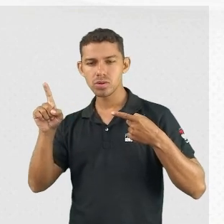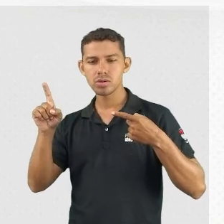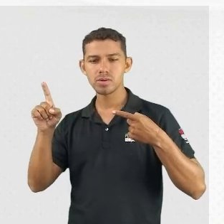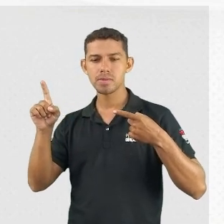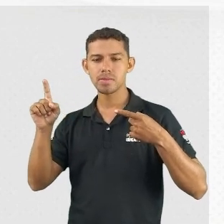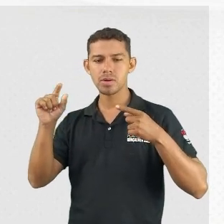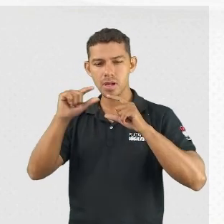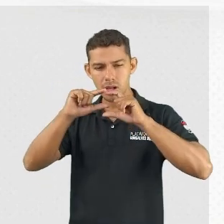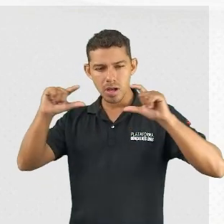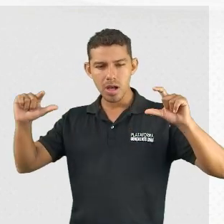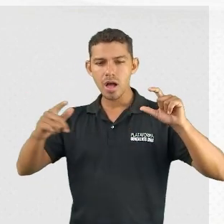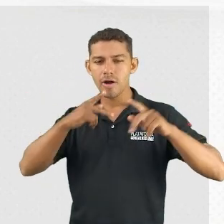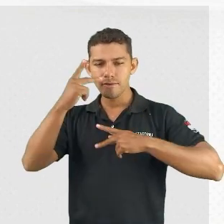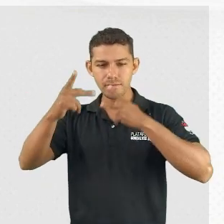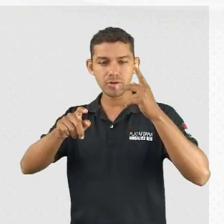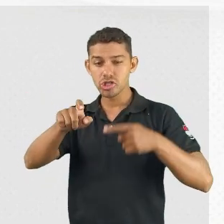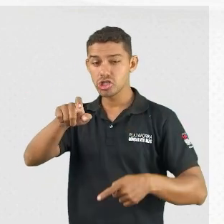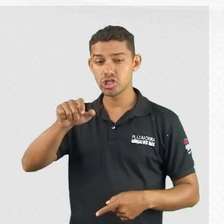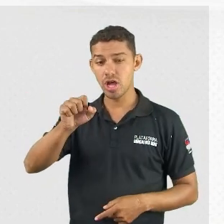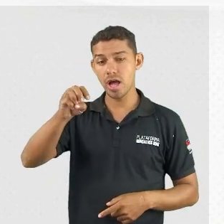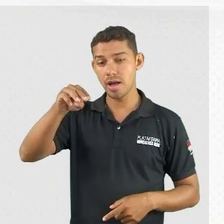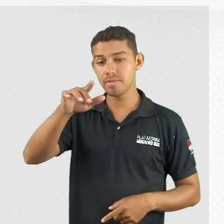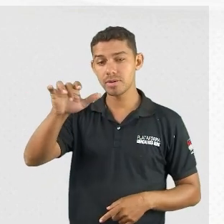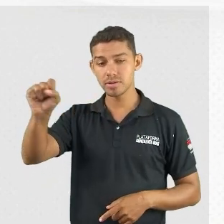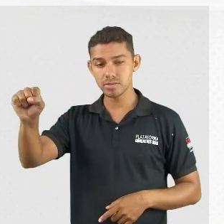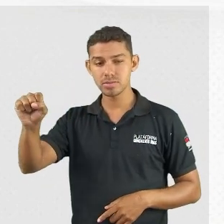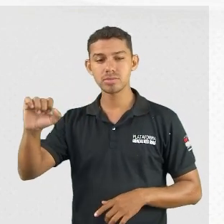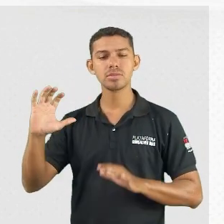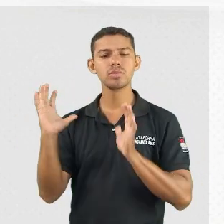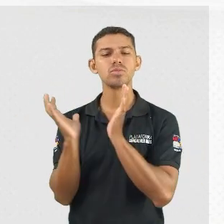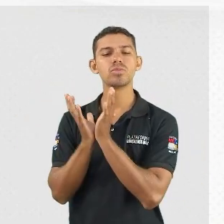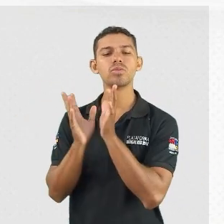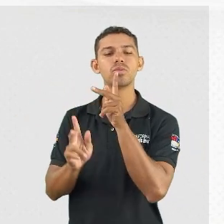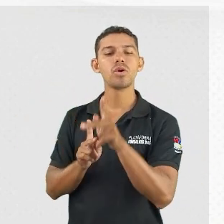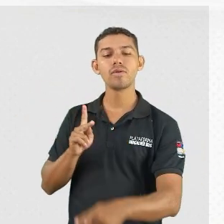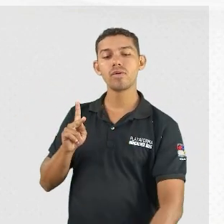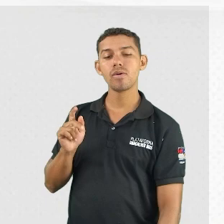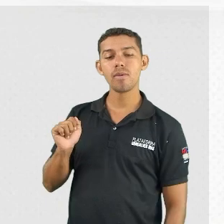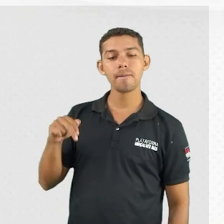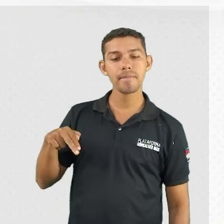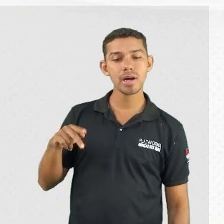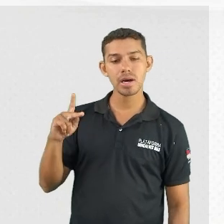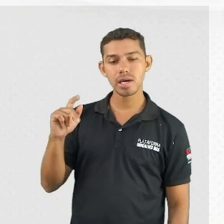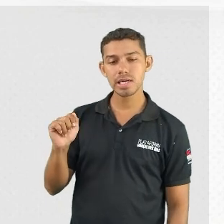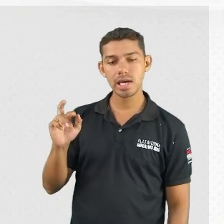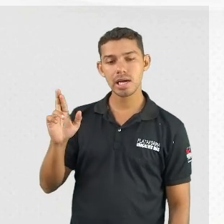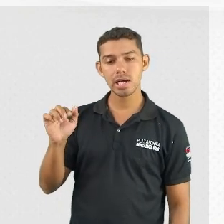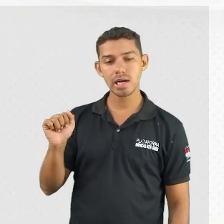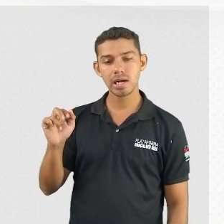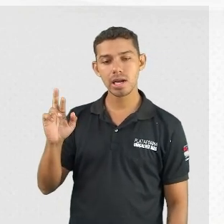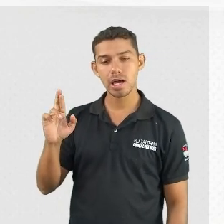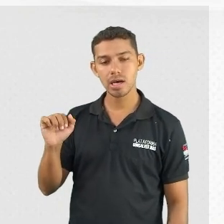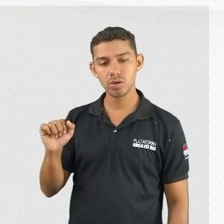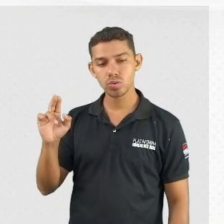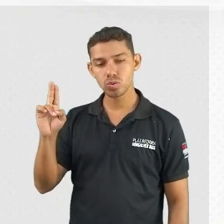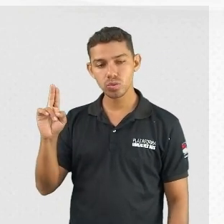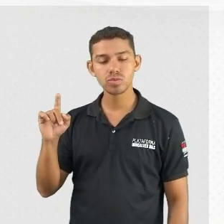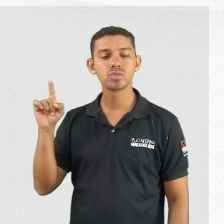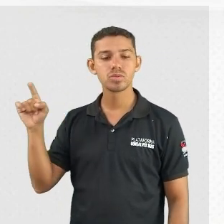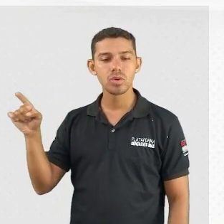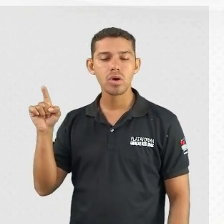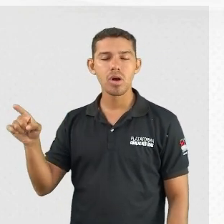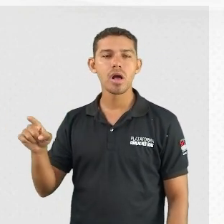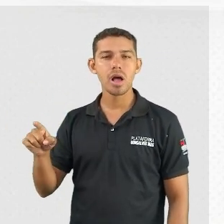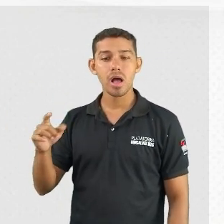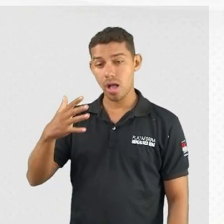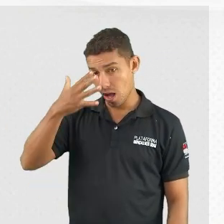fala da Cristiane Julião, do povo Pancararu, né? Então ela traz essa compreensão de que a ciência